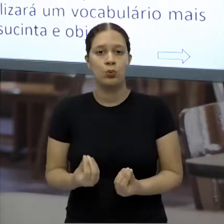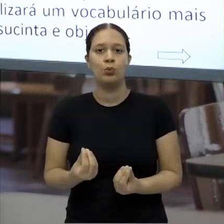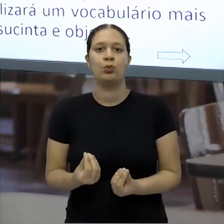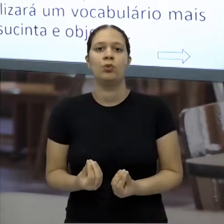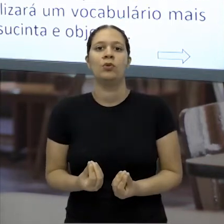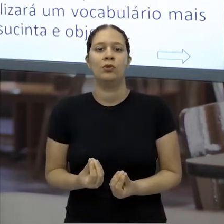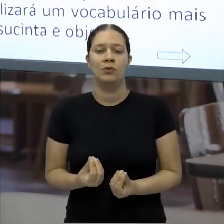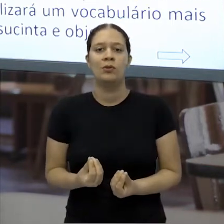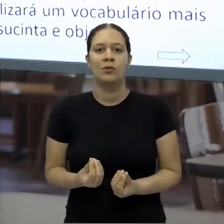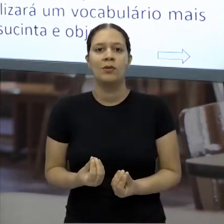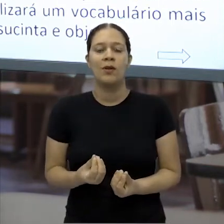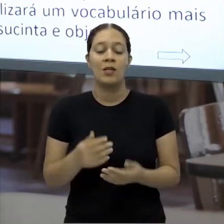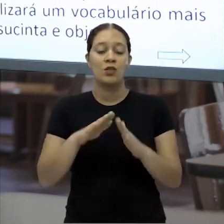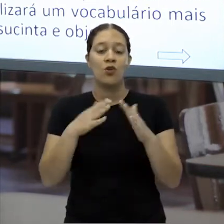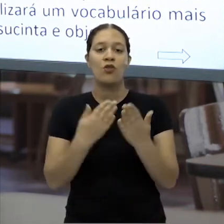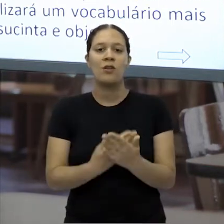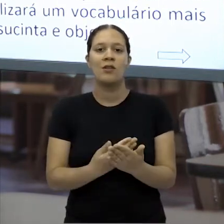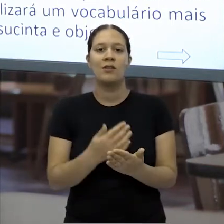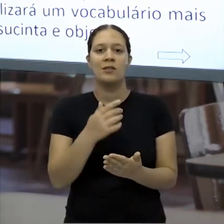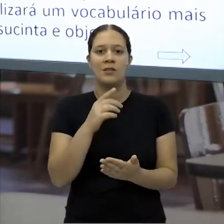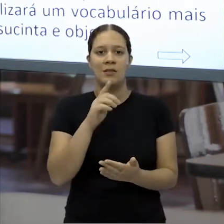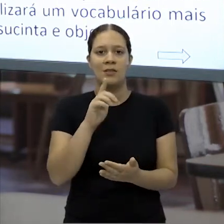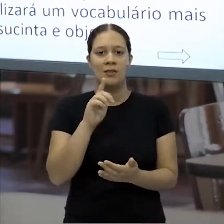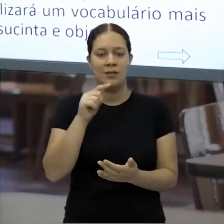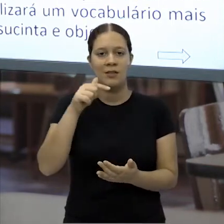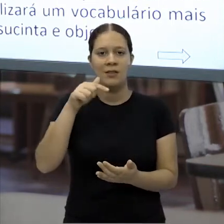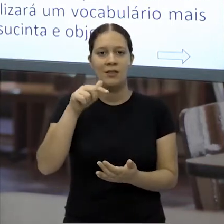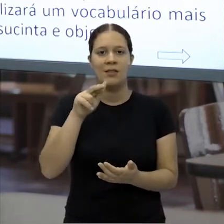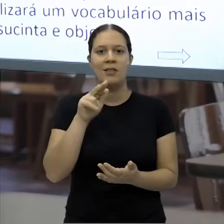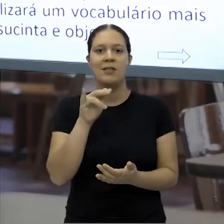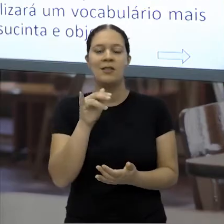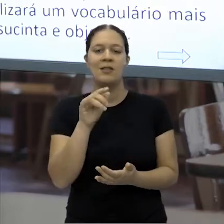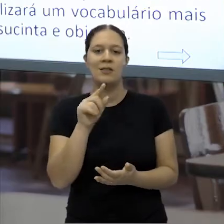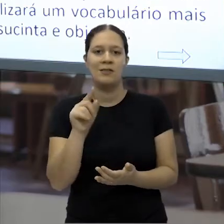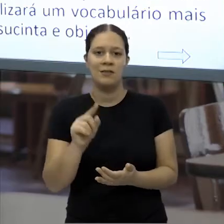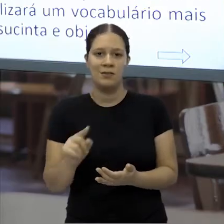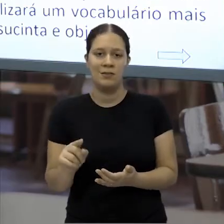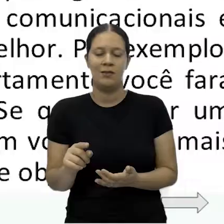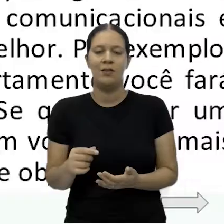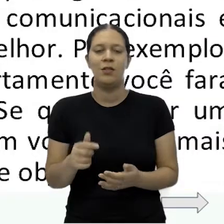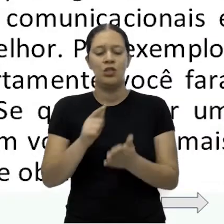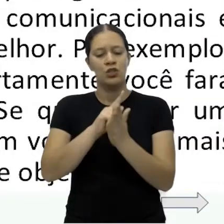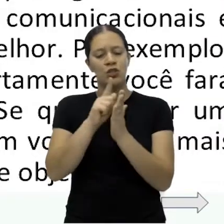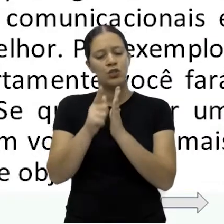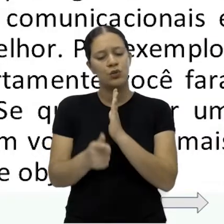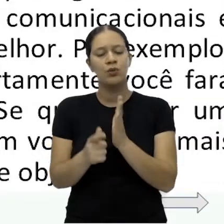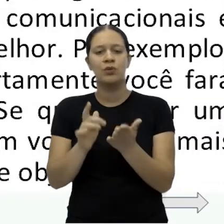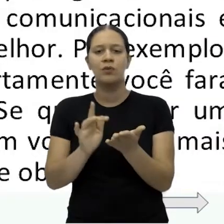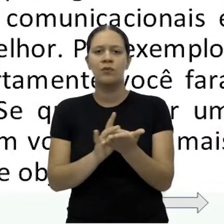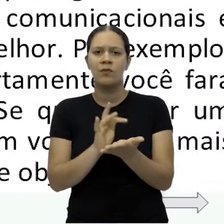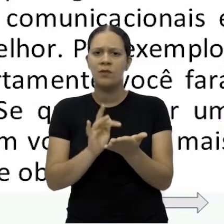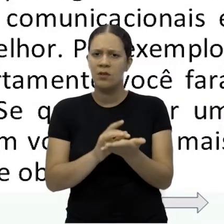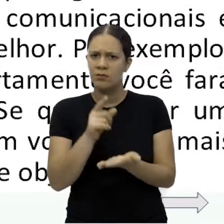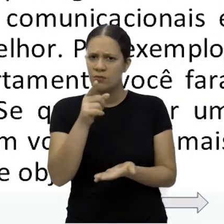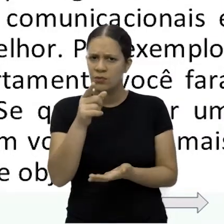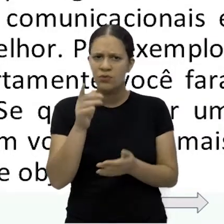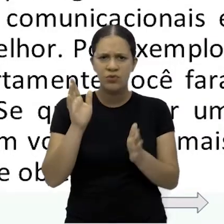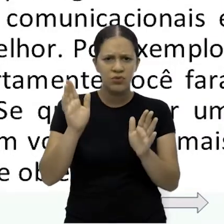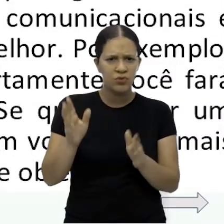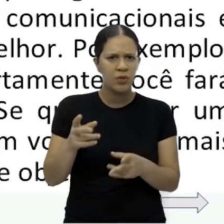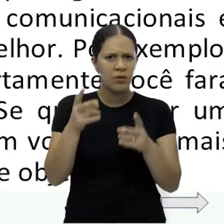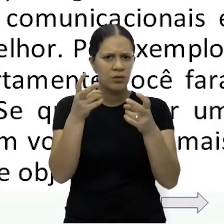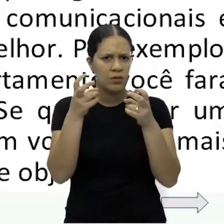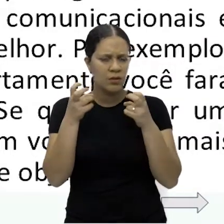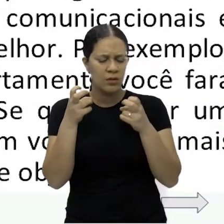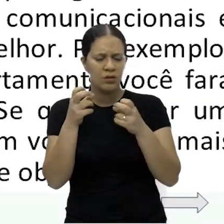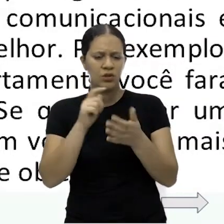foi a Escola Kids que fez isso. Eu vou ler para vocês, tá? Gêneros digitais. Você já ouviu